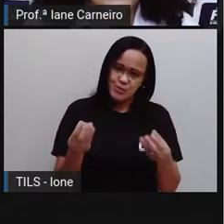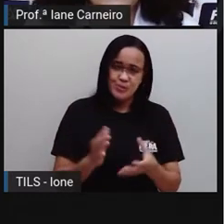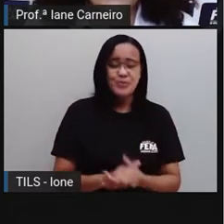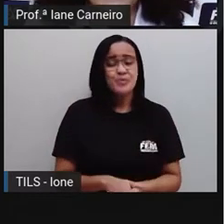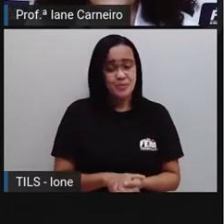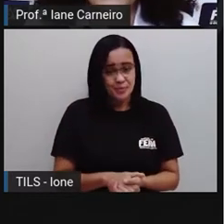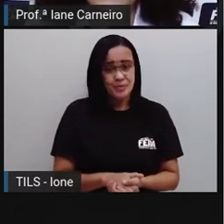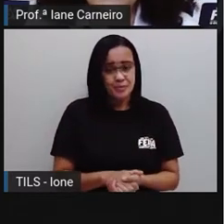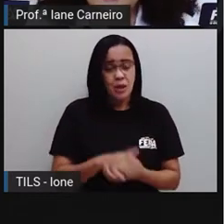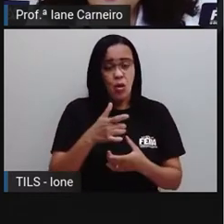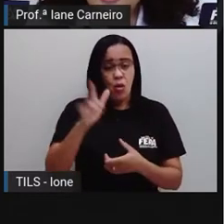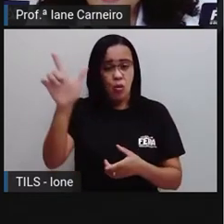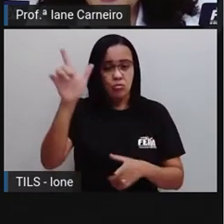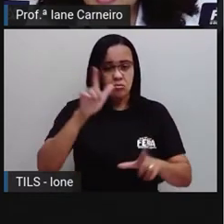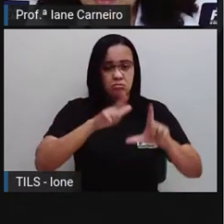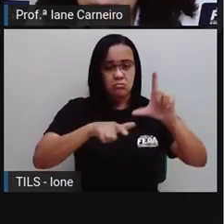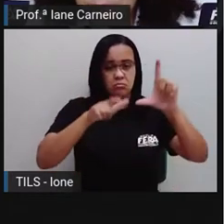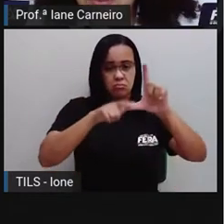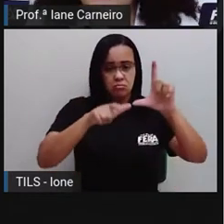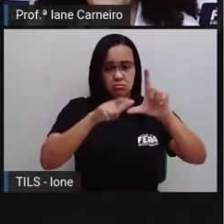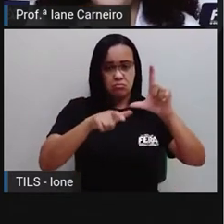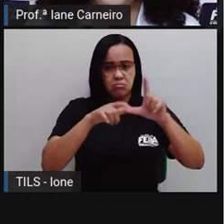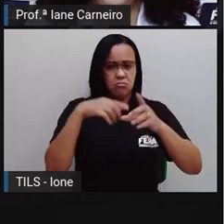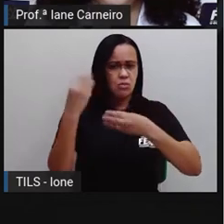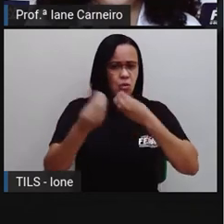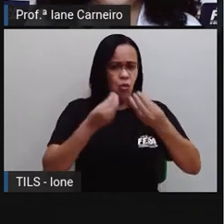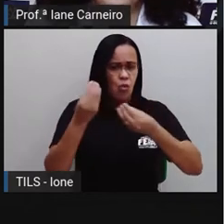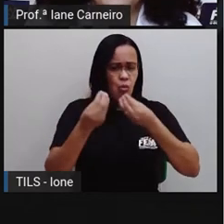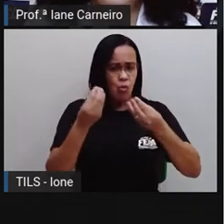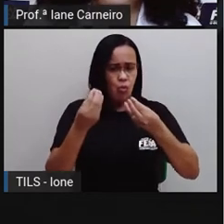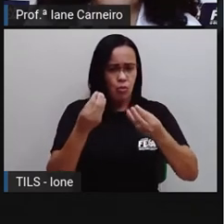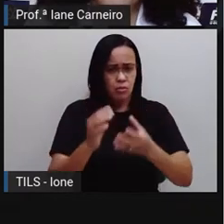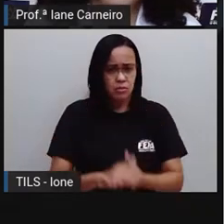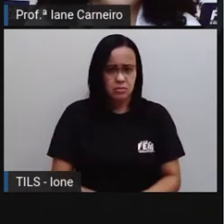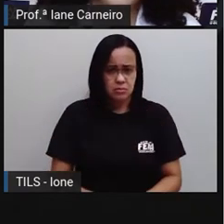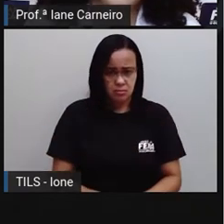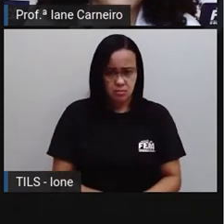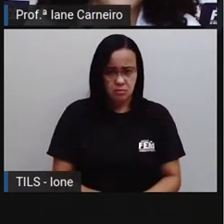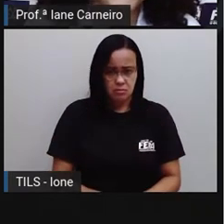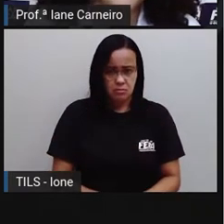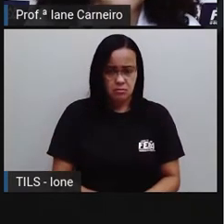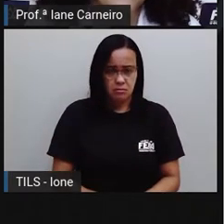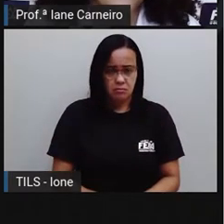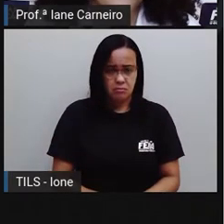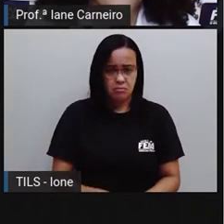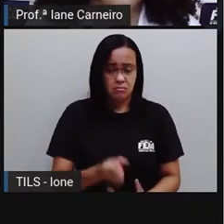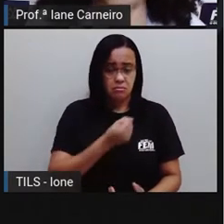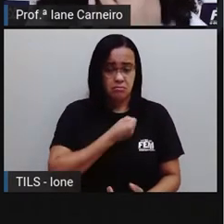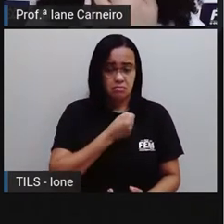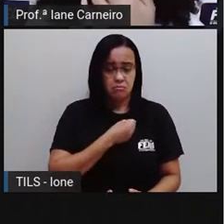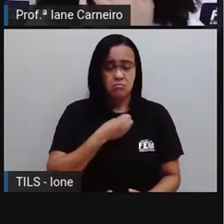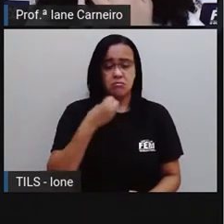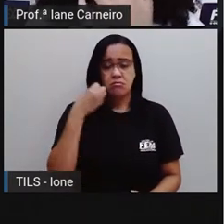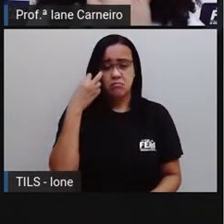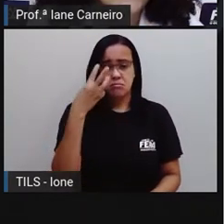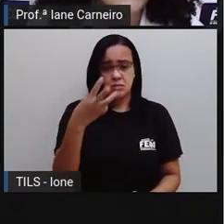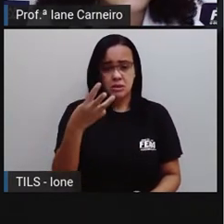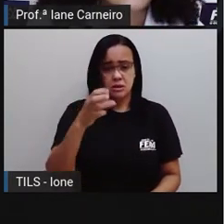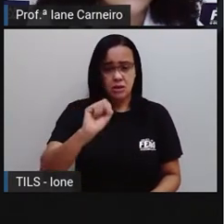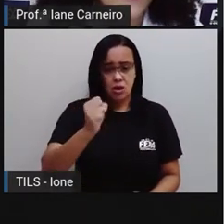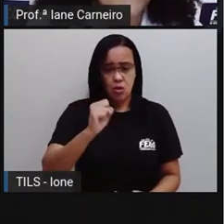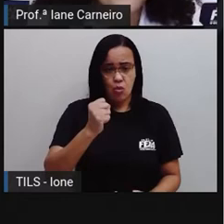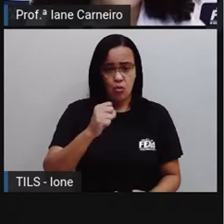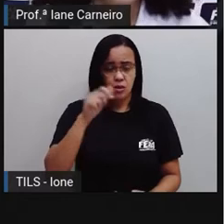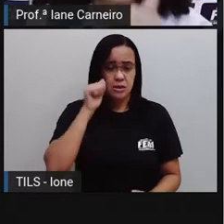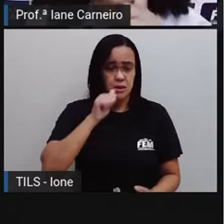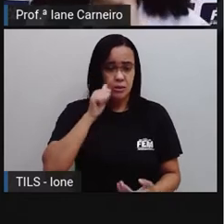aqui estão as coisas aqui a gente vai escrevendo restante tá bom e aqui na página 38 a a Ruth Rocha Ela